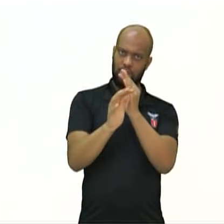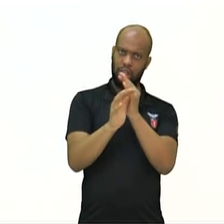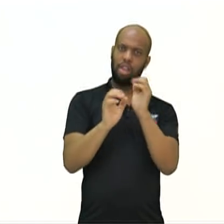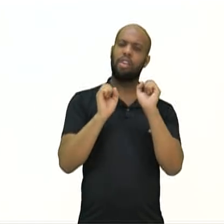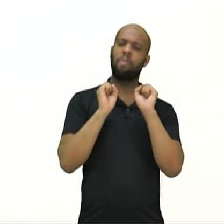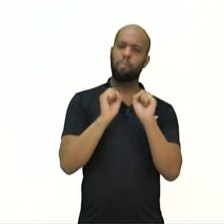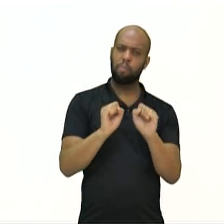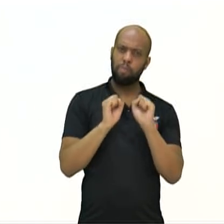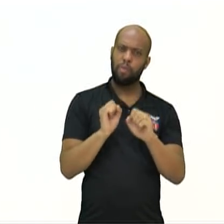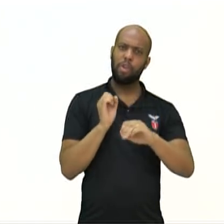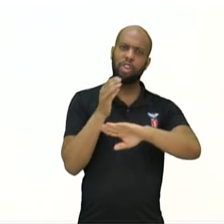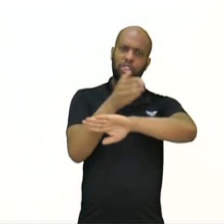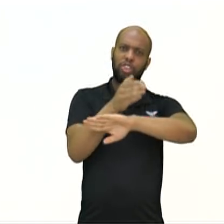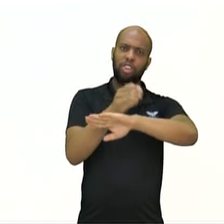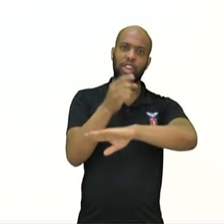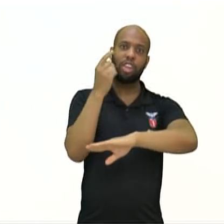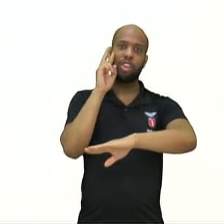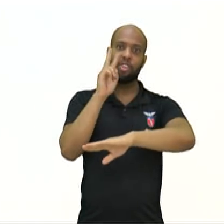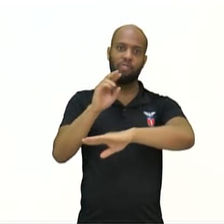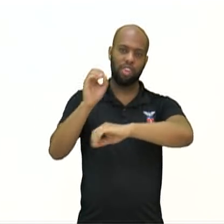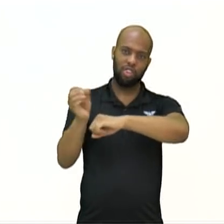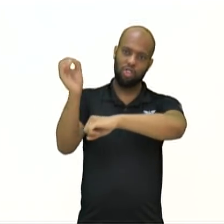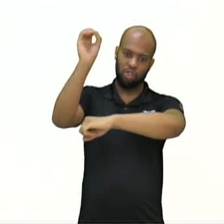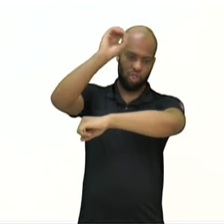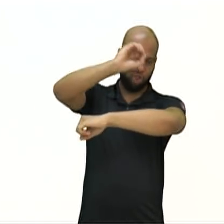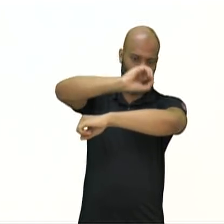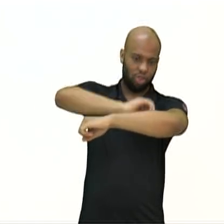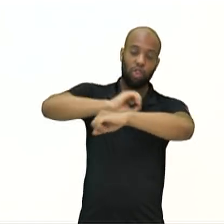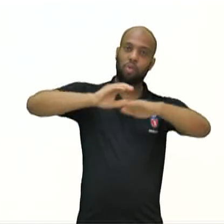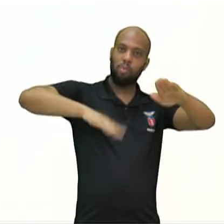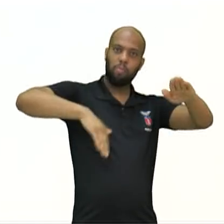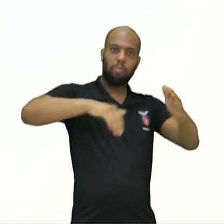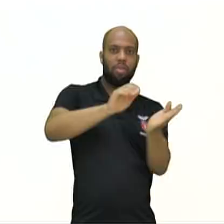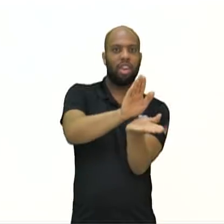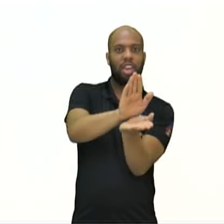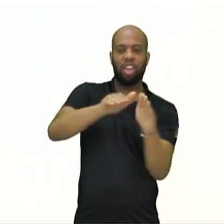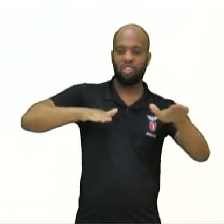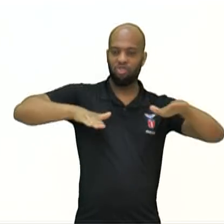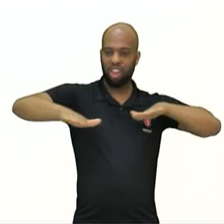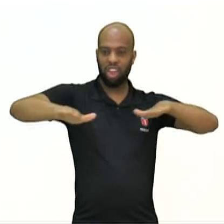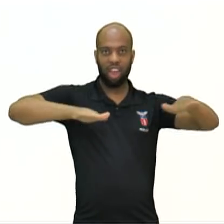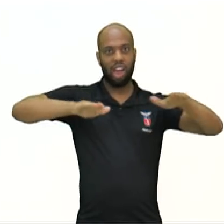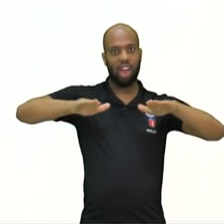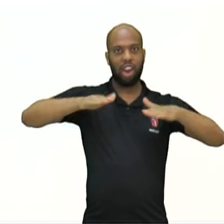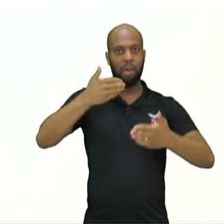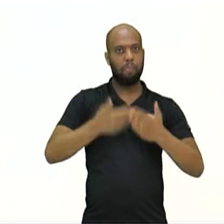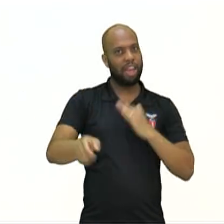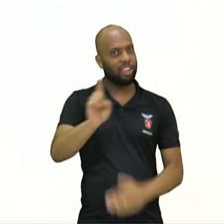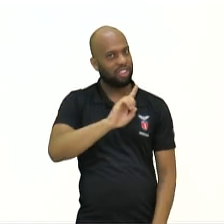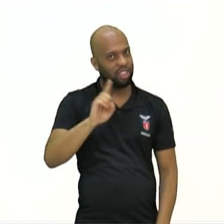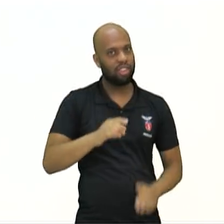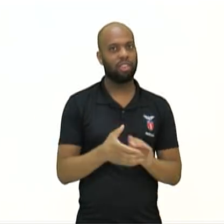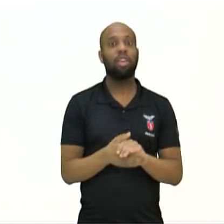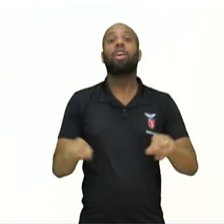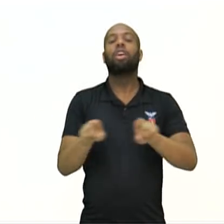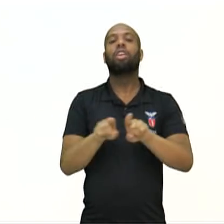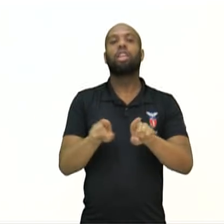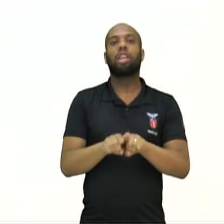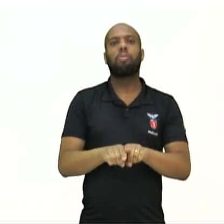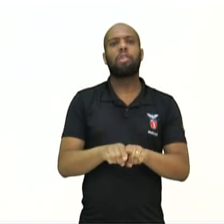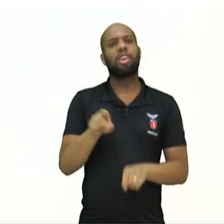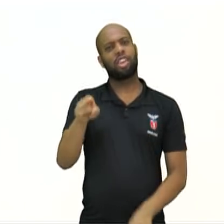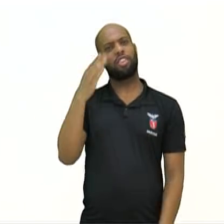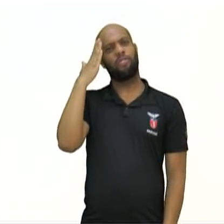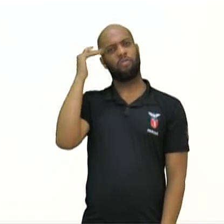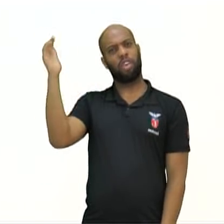ver o pôr do sol na Praia do Jacaré, é imperdível. E, é claro, um lugar tão